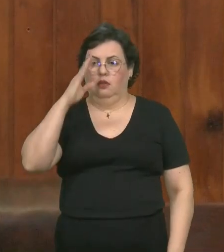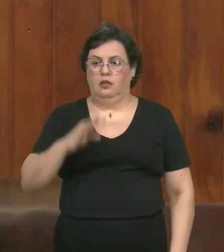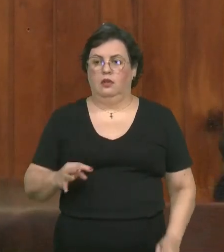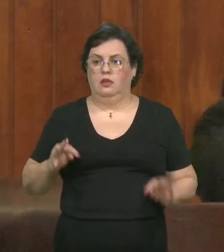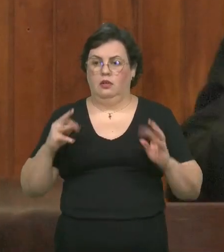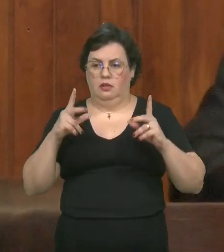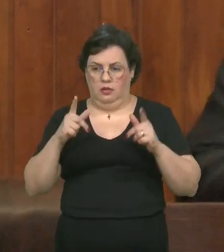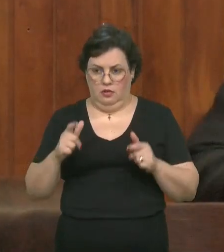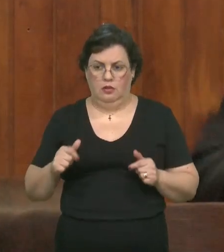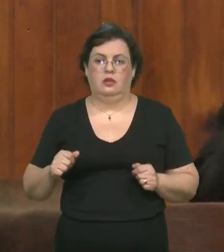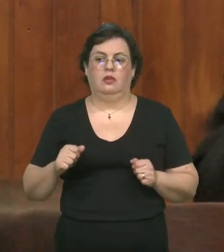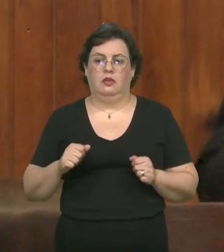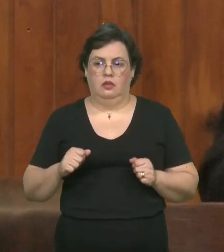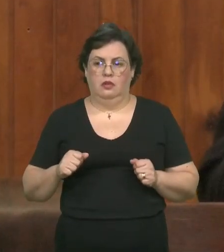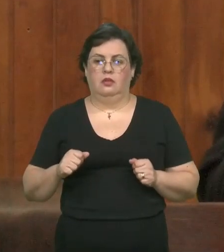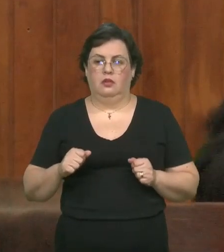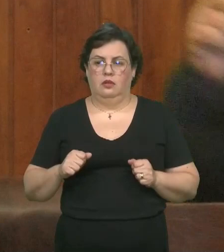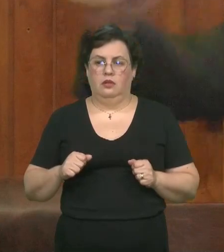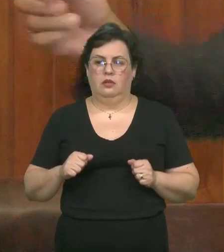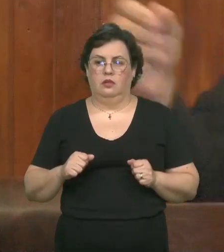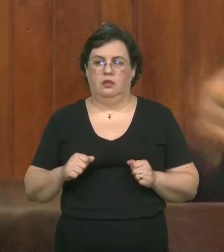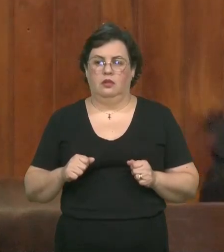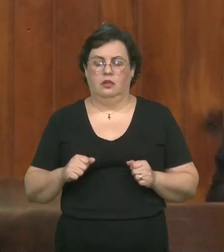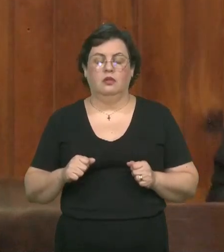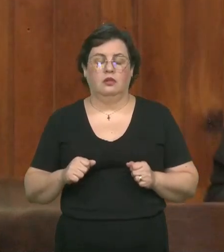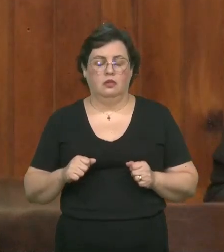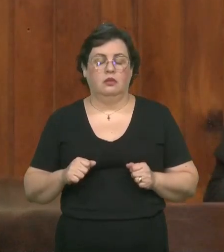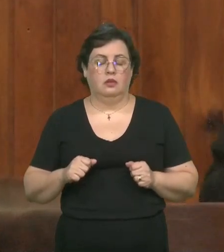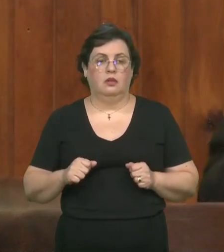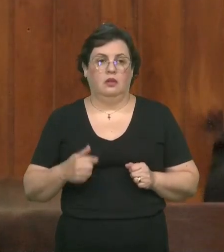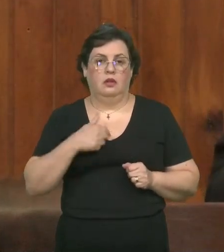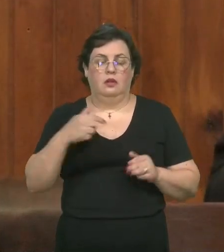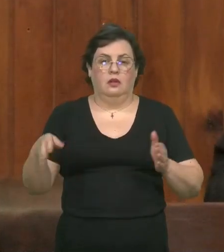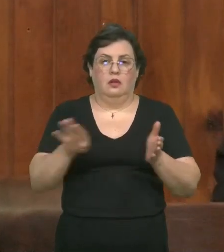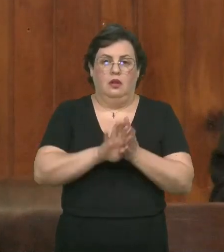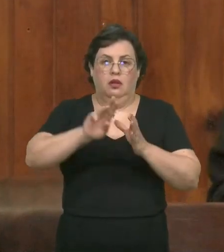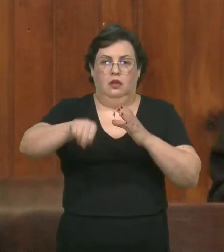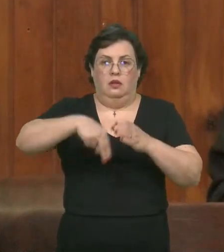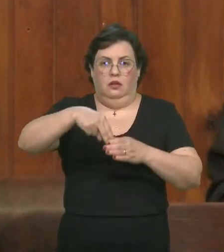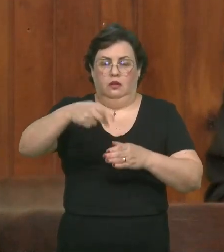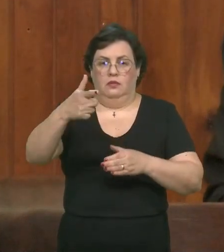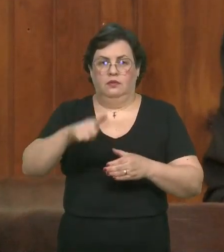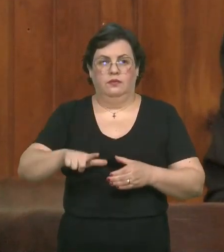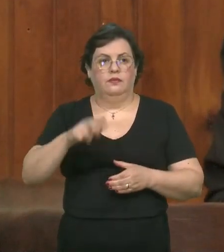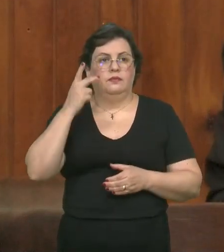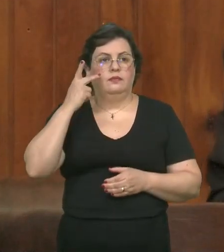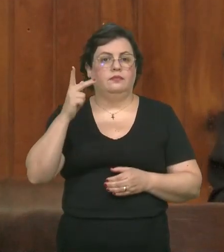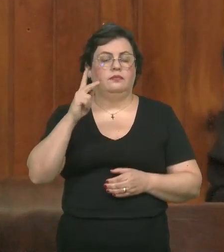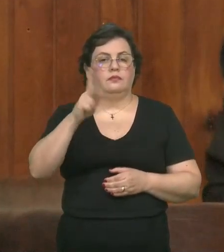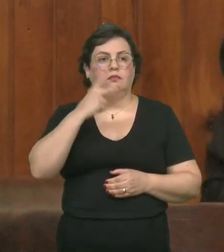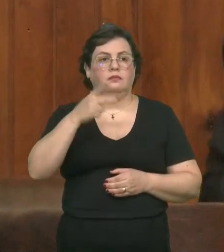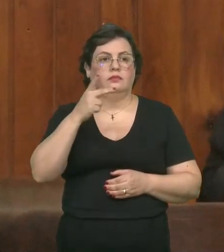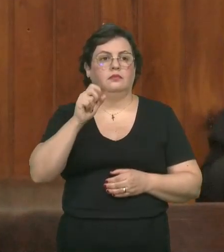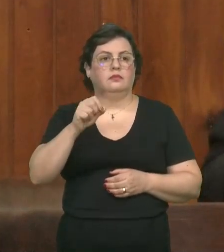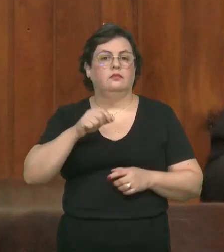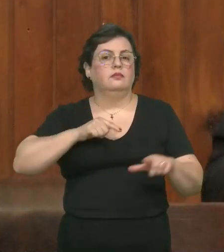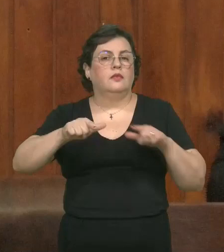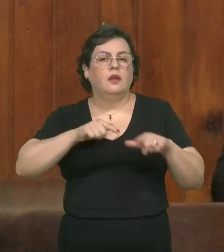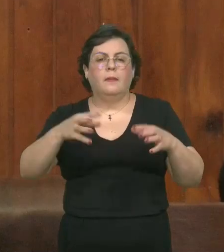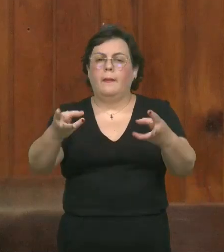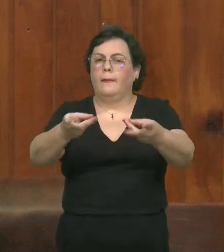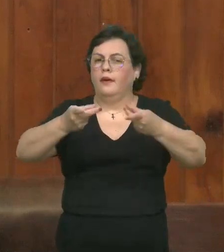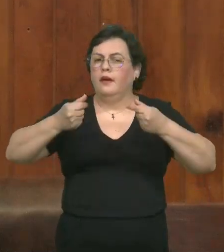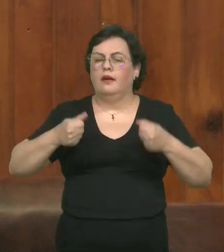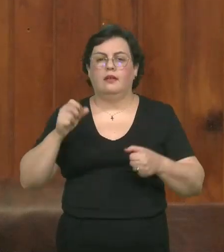demais servidores dessa casa, eu volto a essa tribuna mais uma vez dizer do trabalho de excelência que está